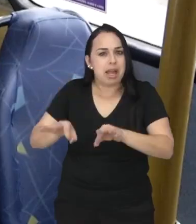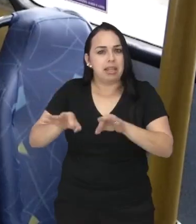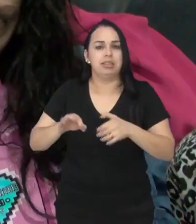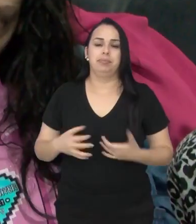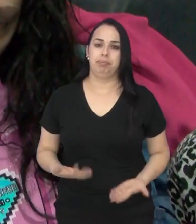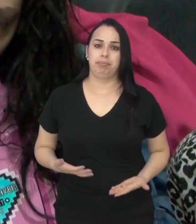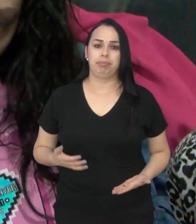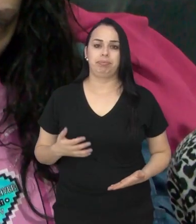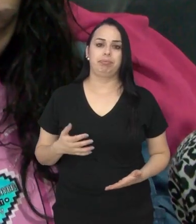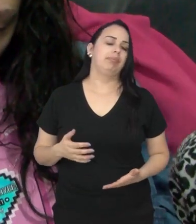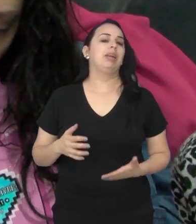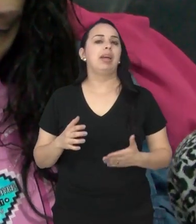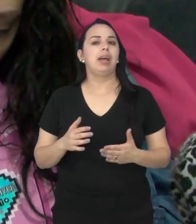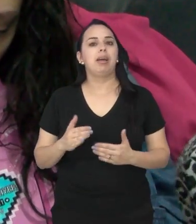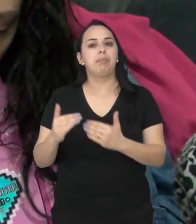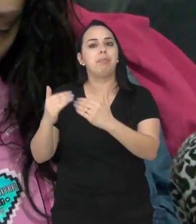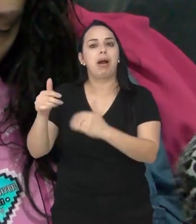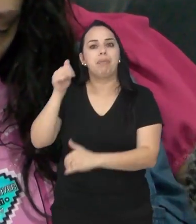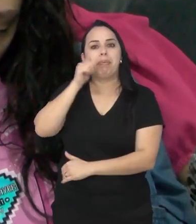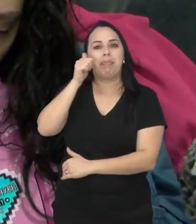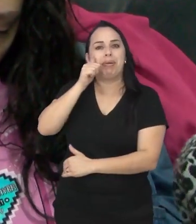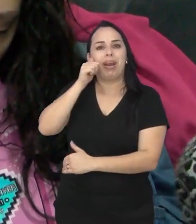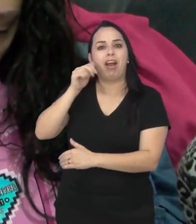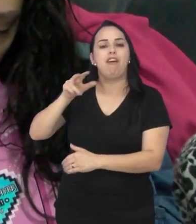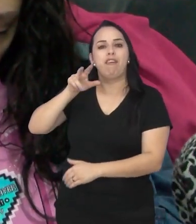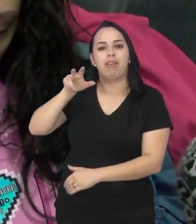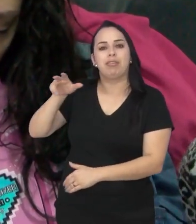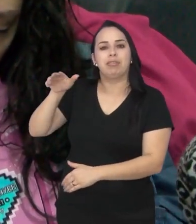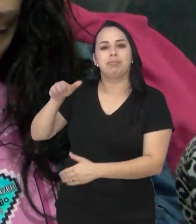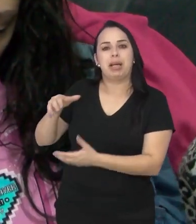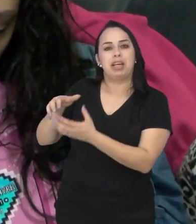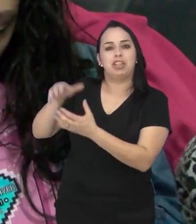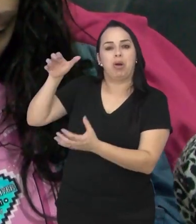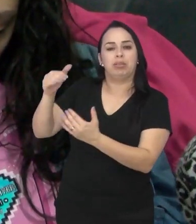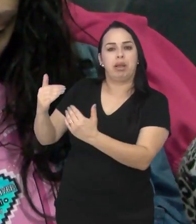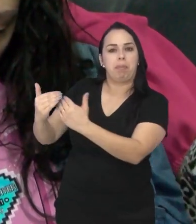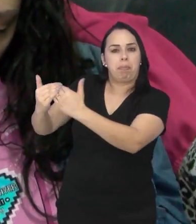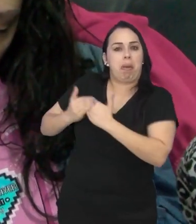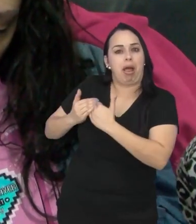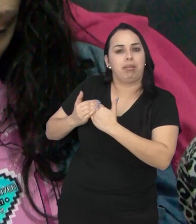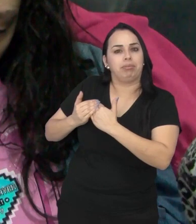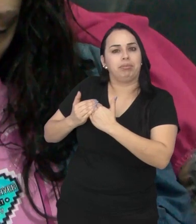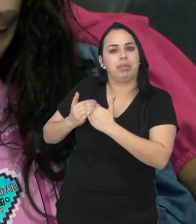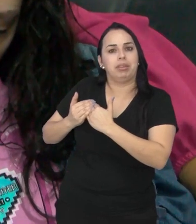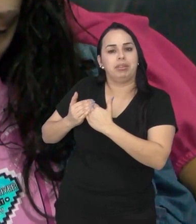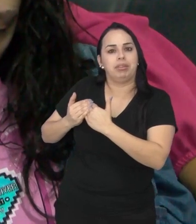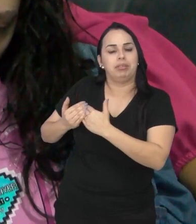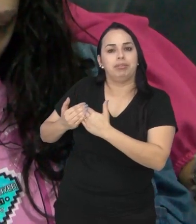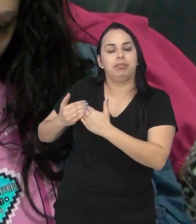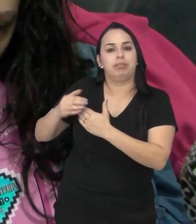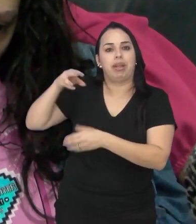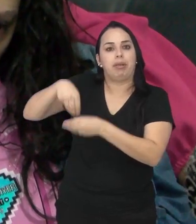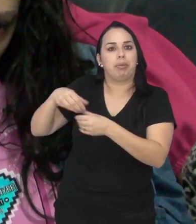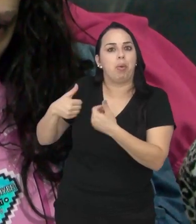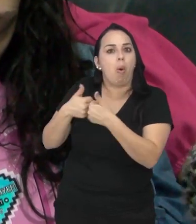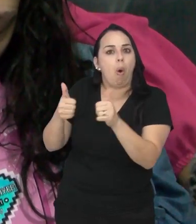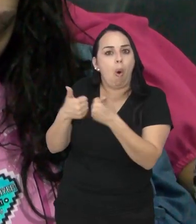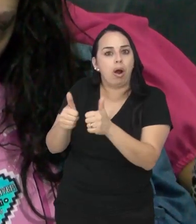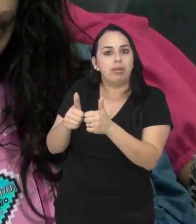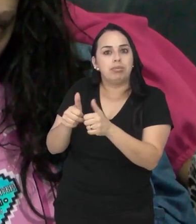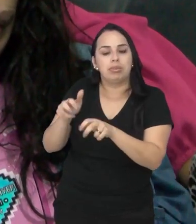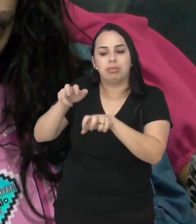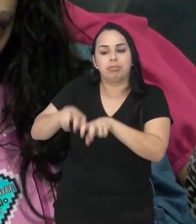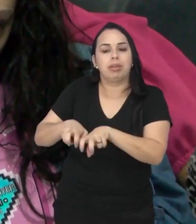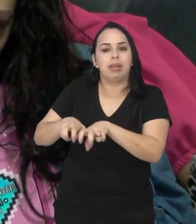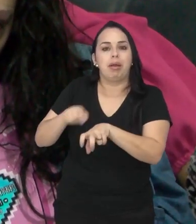prioritário. Eu fui meio que coagida por uma senhora de idade, aí eu saí com os meus filhos do assento de